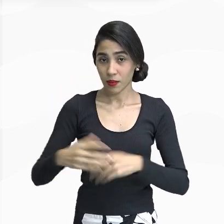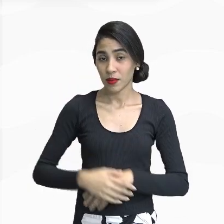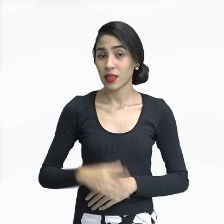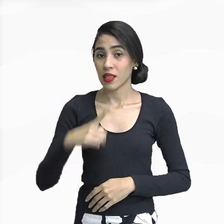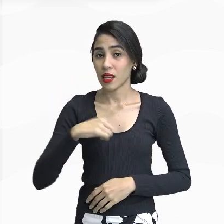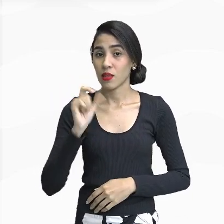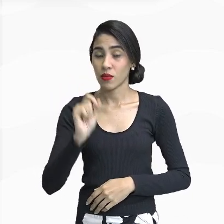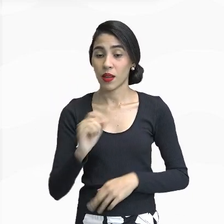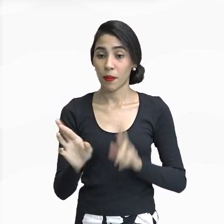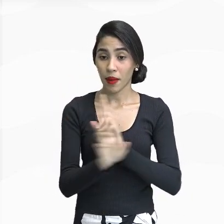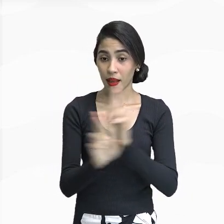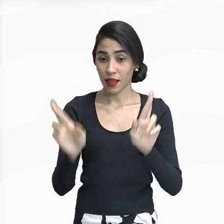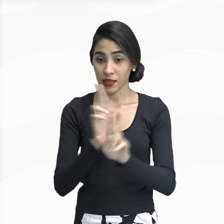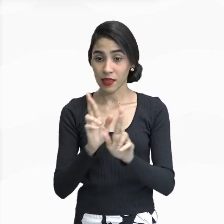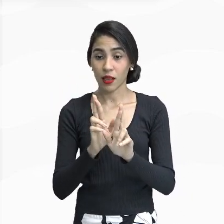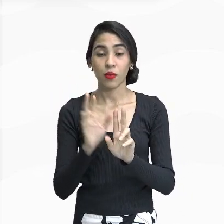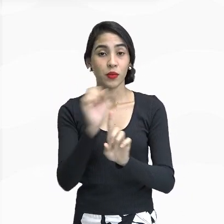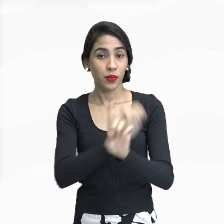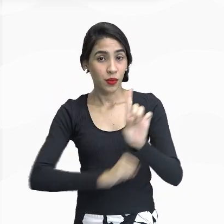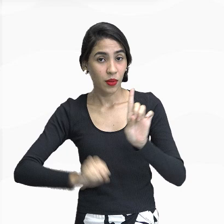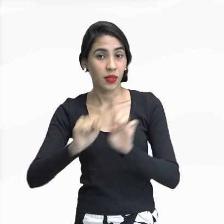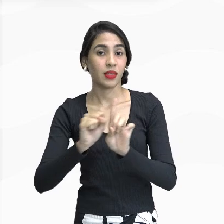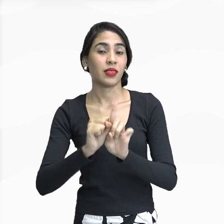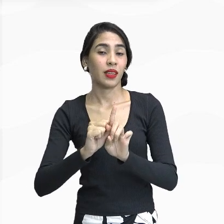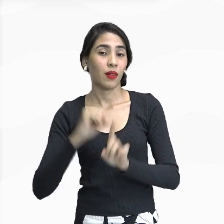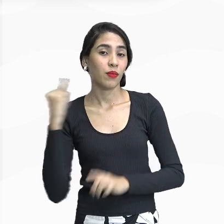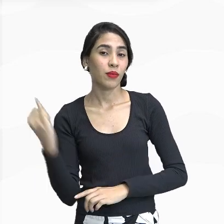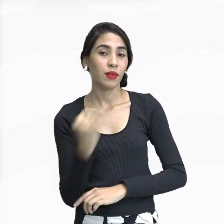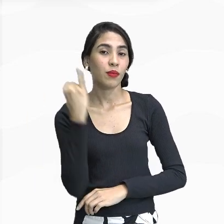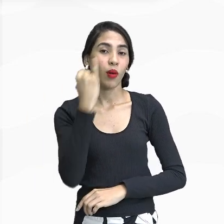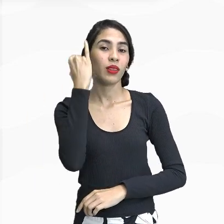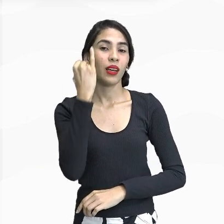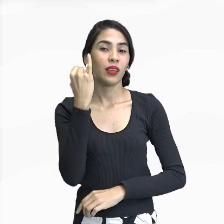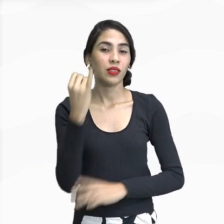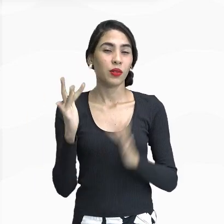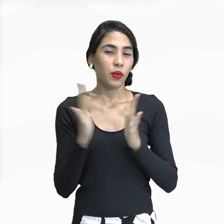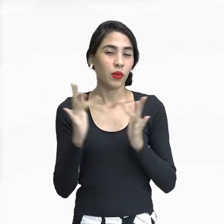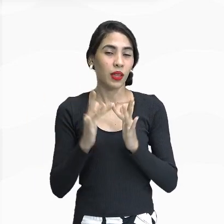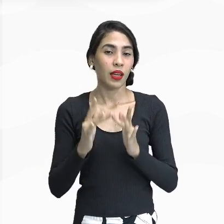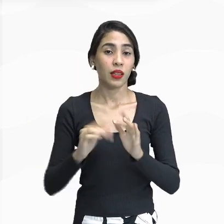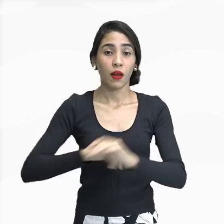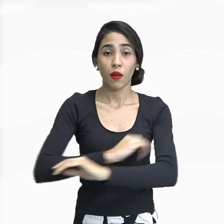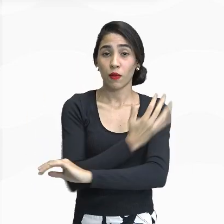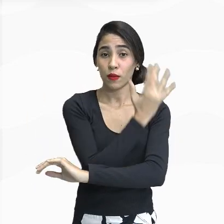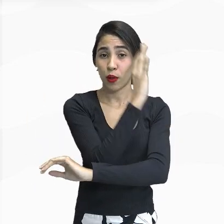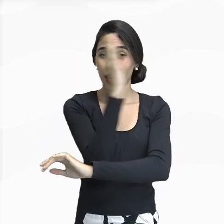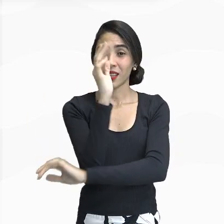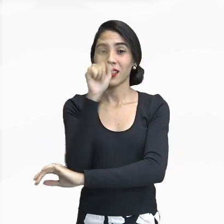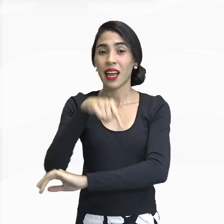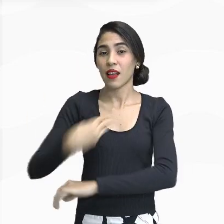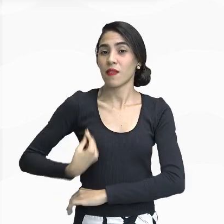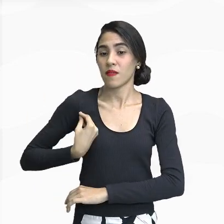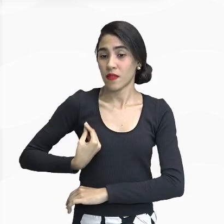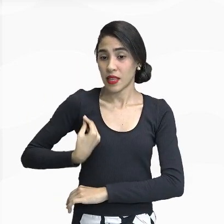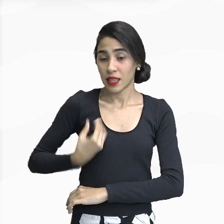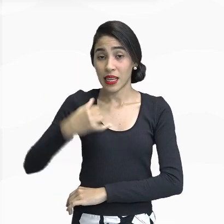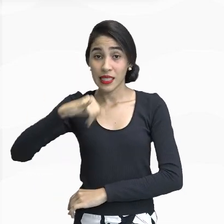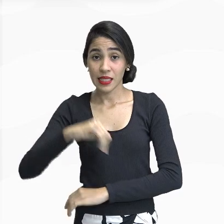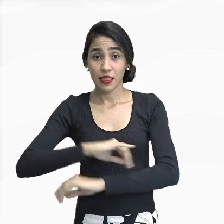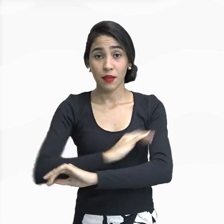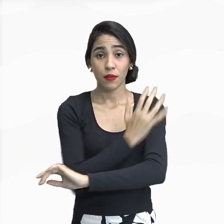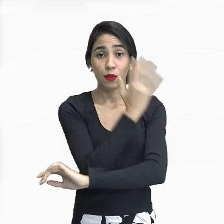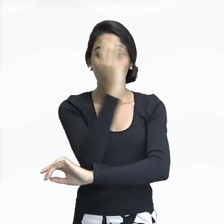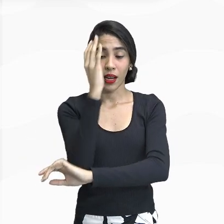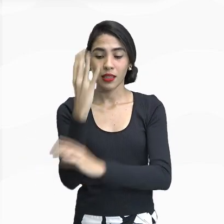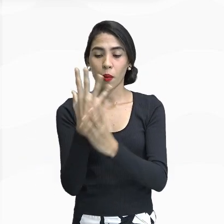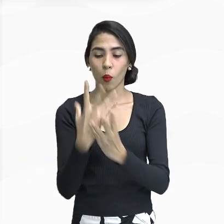uma relação social muito íntima. A floresta é vida. E se a floresta deixar de existir,